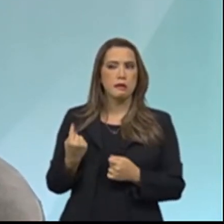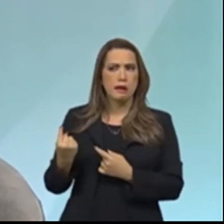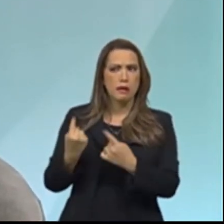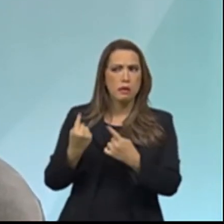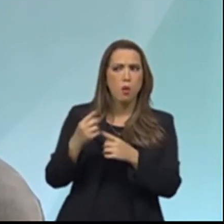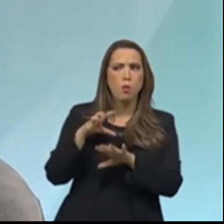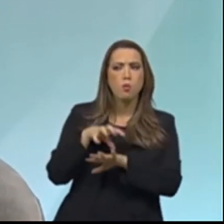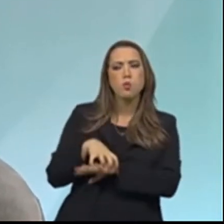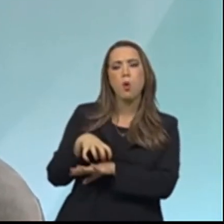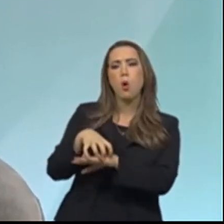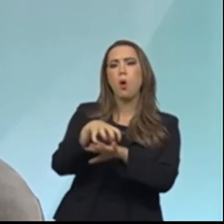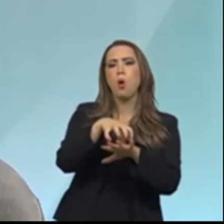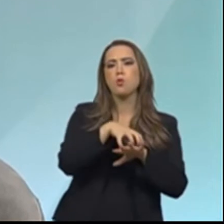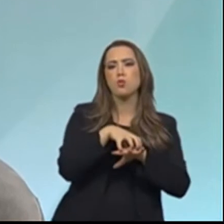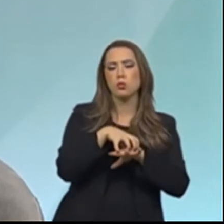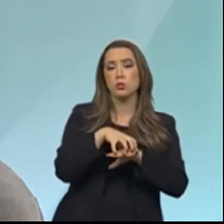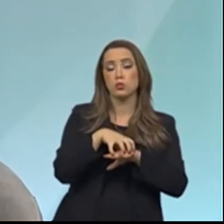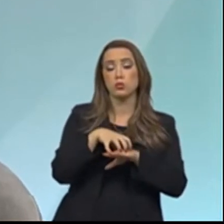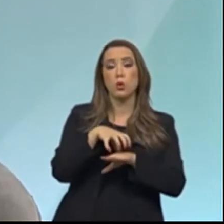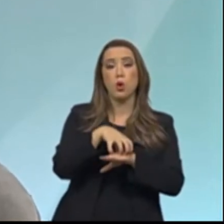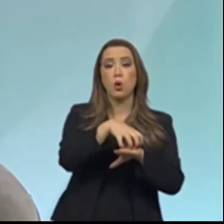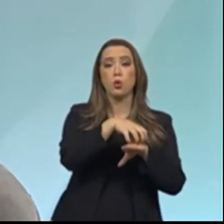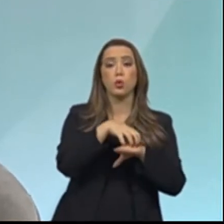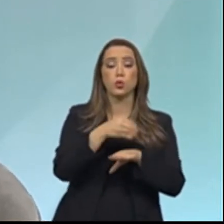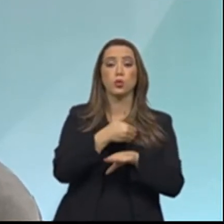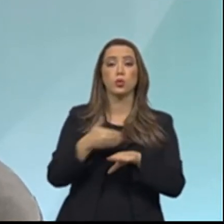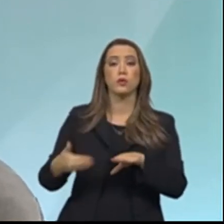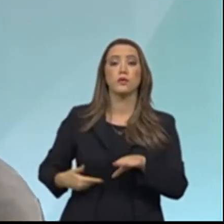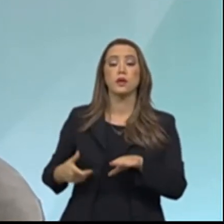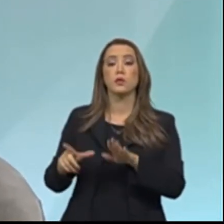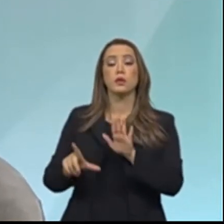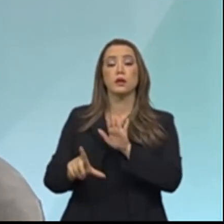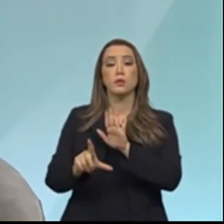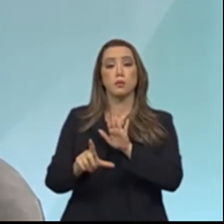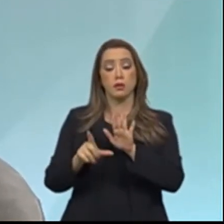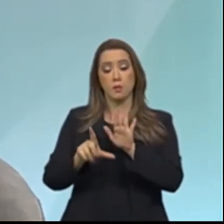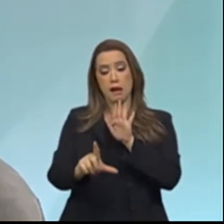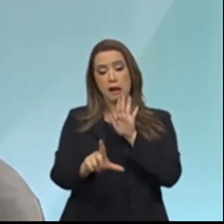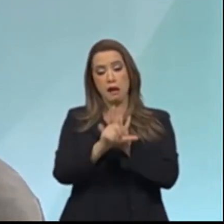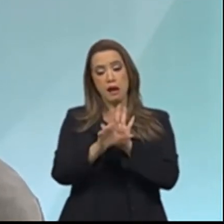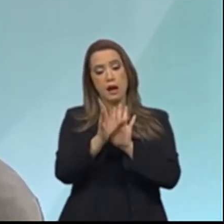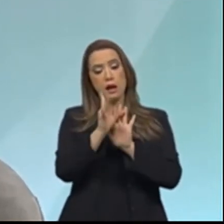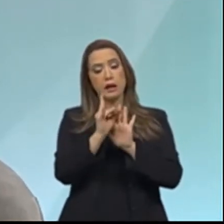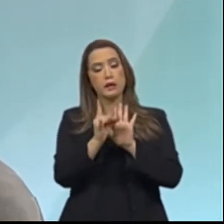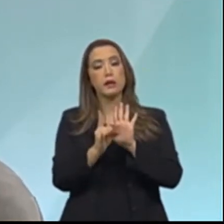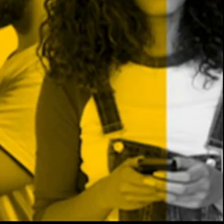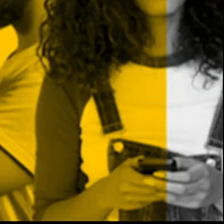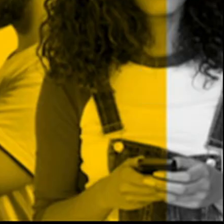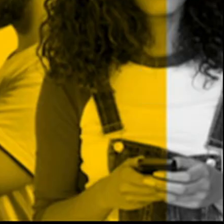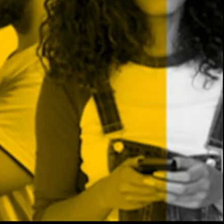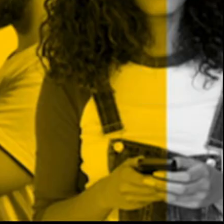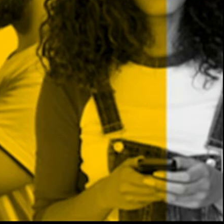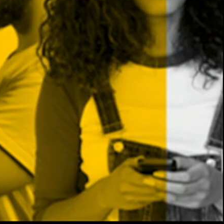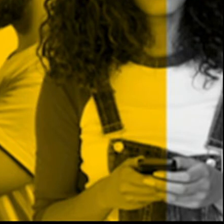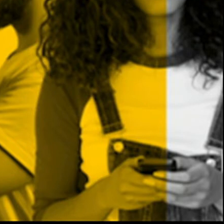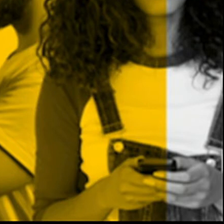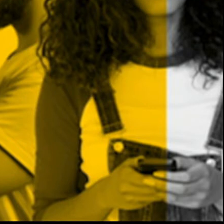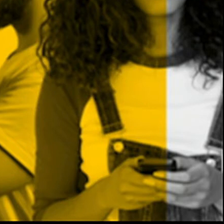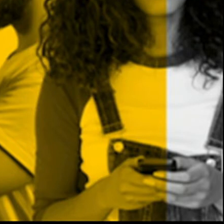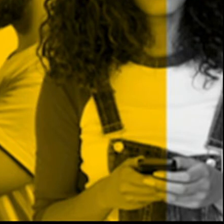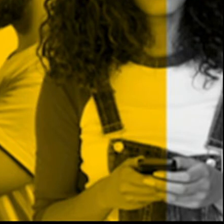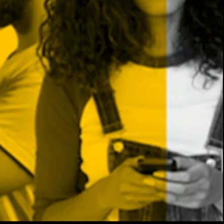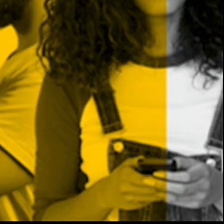escolares Esse é o segundo grande passo do gov.br para os próximos meses a plataforma